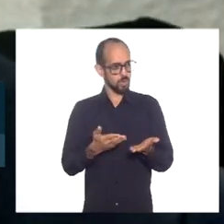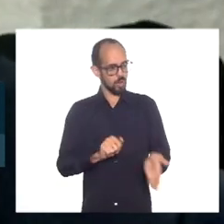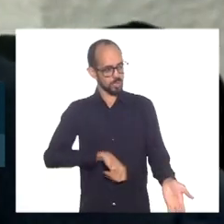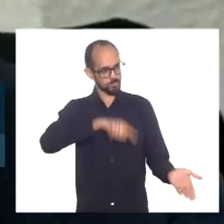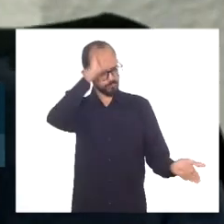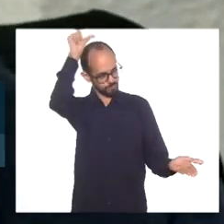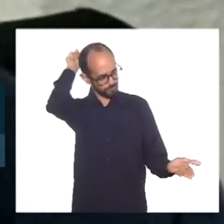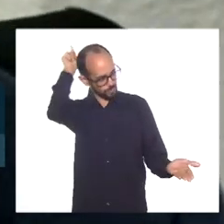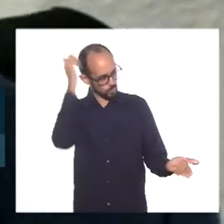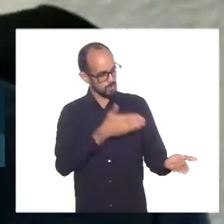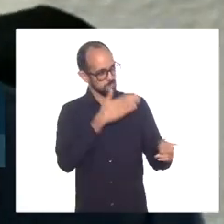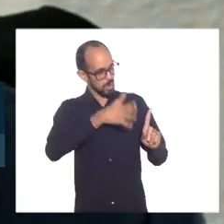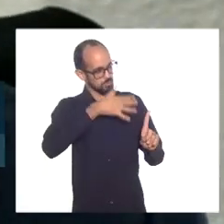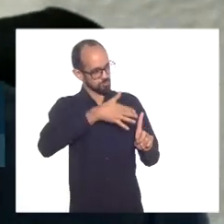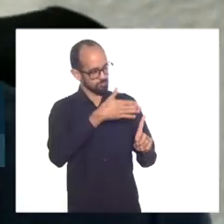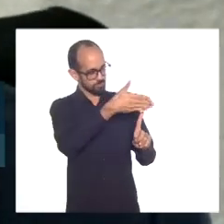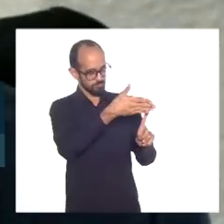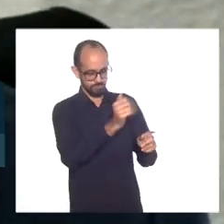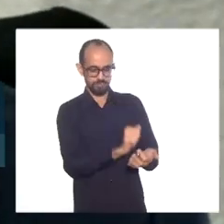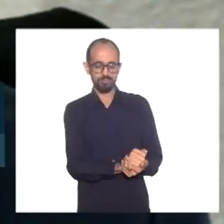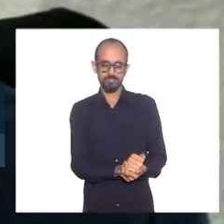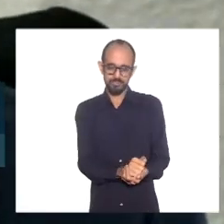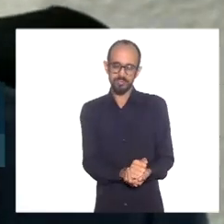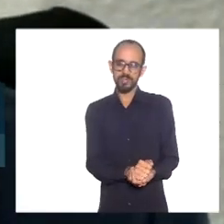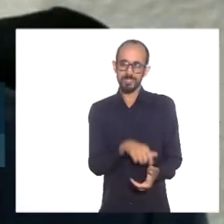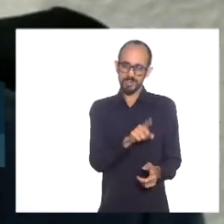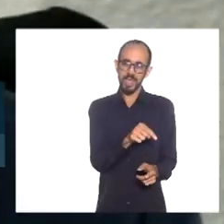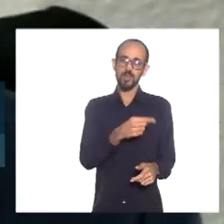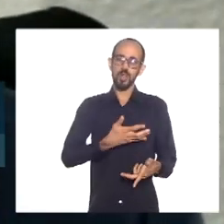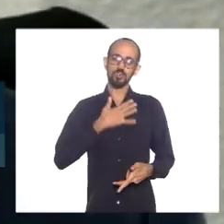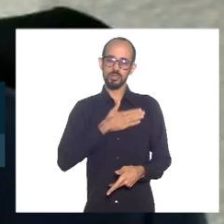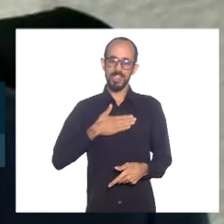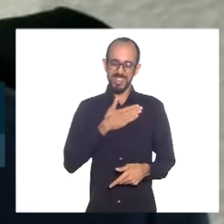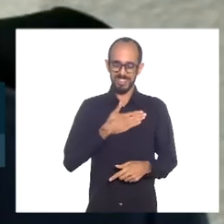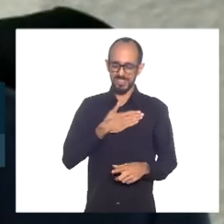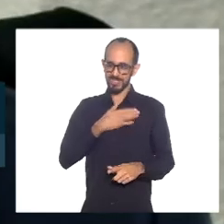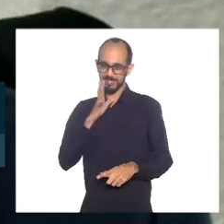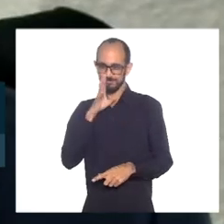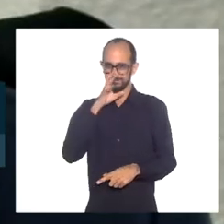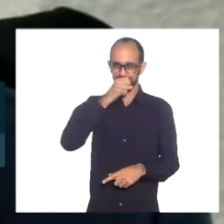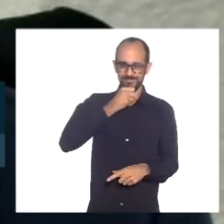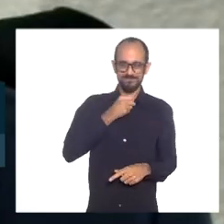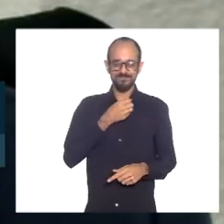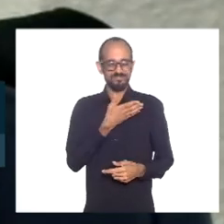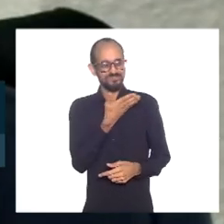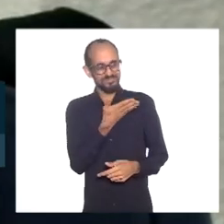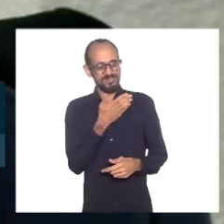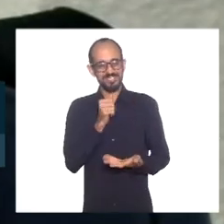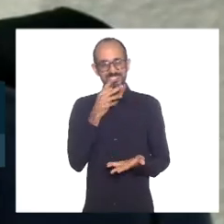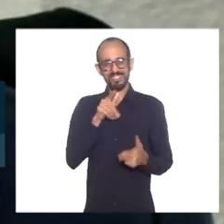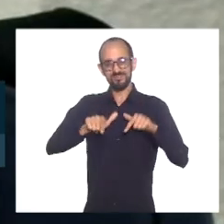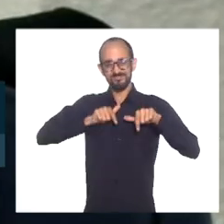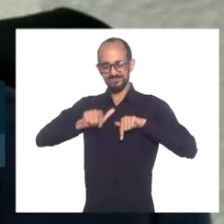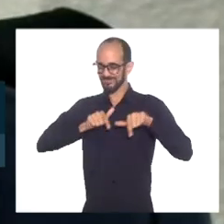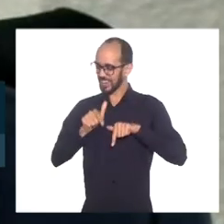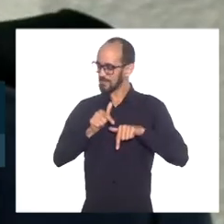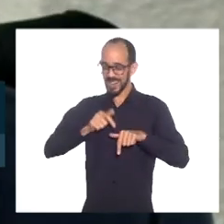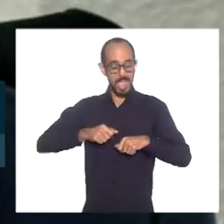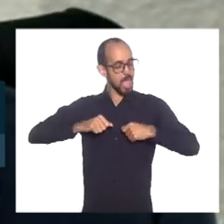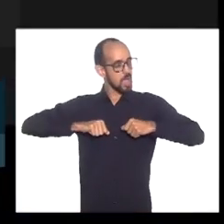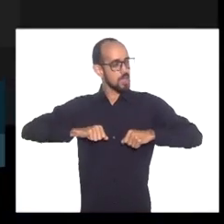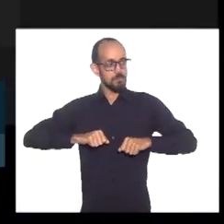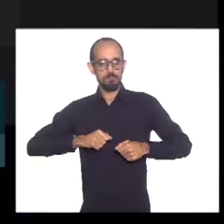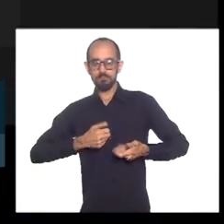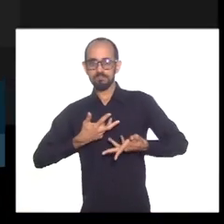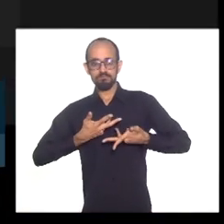e dedicado deputado Luiz Paulo Corrêa da Rocha, que trabalha como um insano, né? Impressionante a